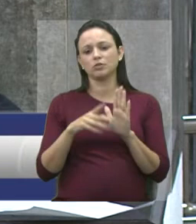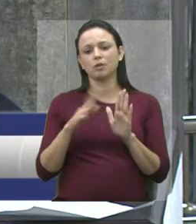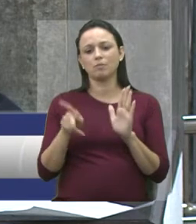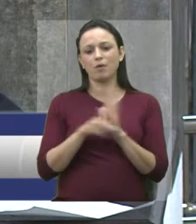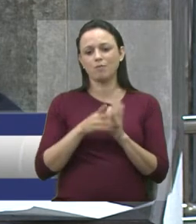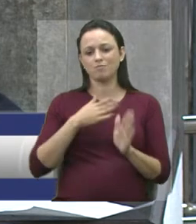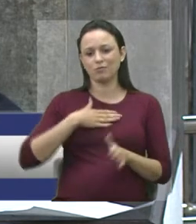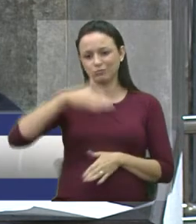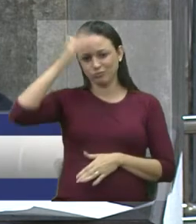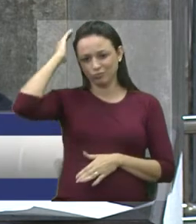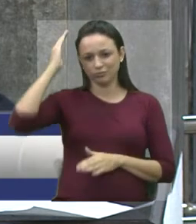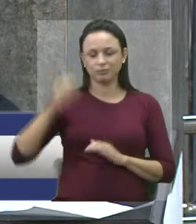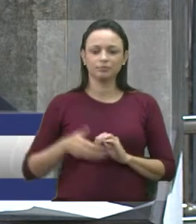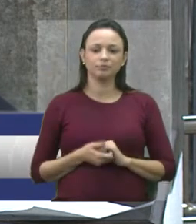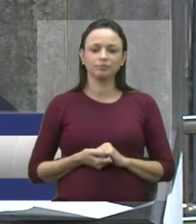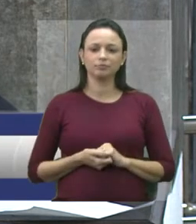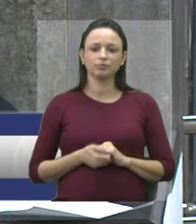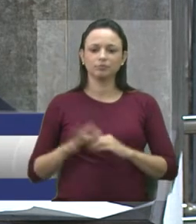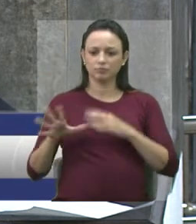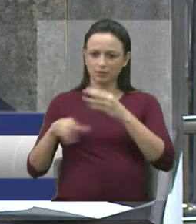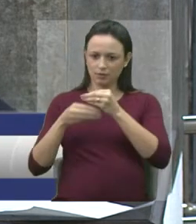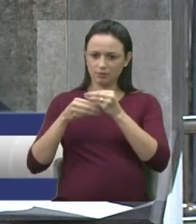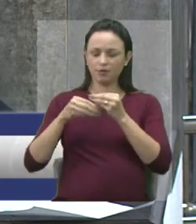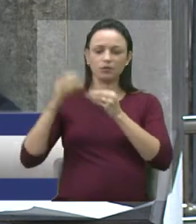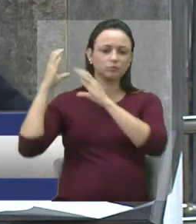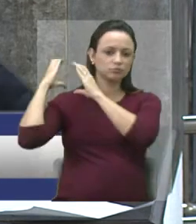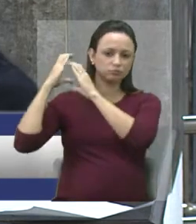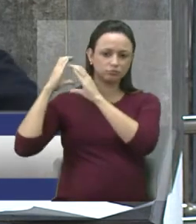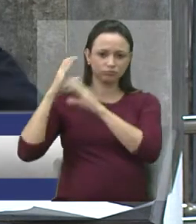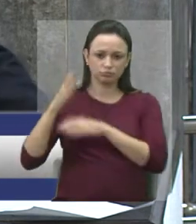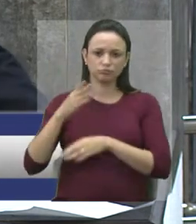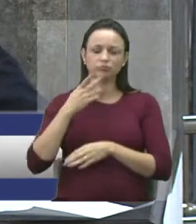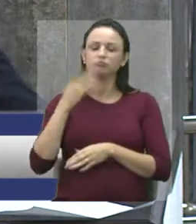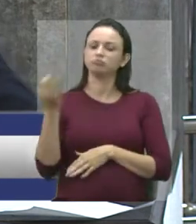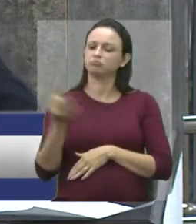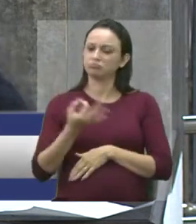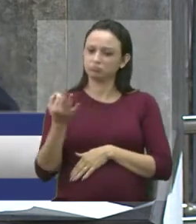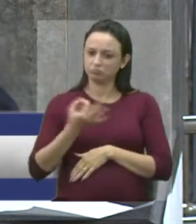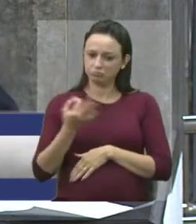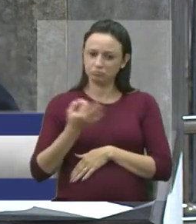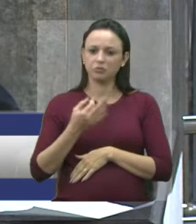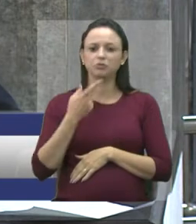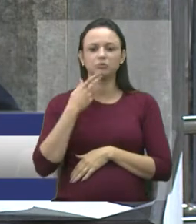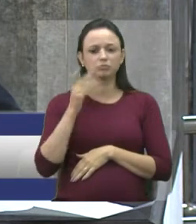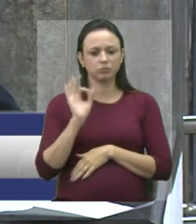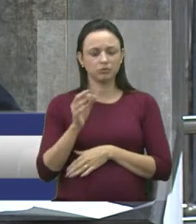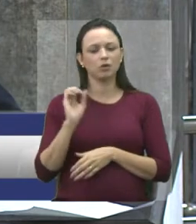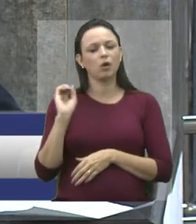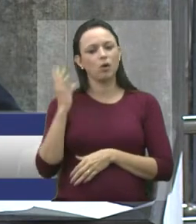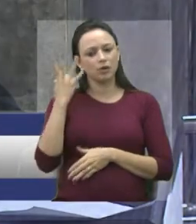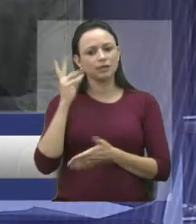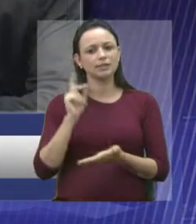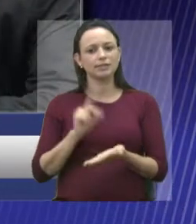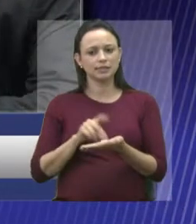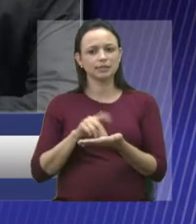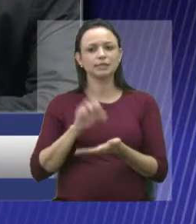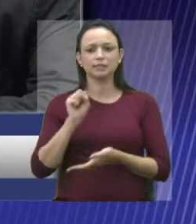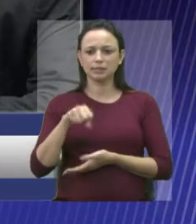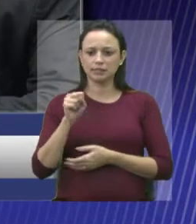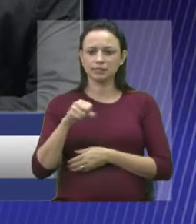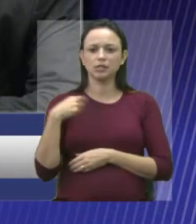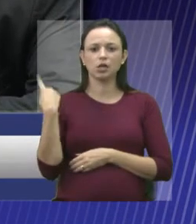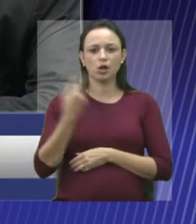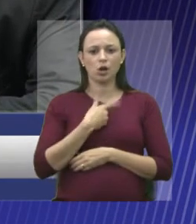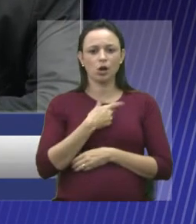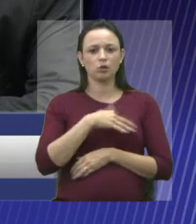parte, vereador. Vereador, perfeito o projeto. Tem que acontecer isso sim, e principalmente a gente